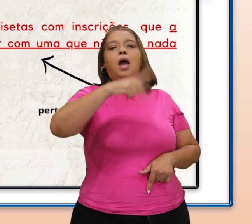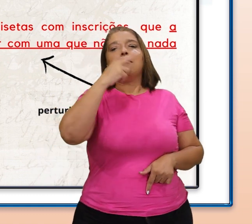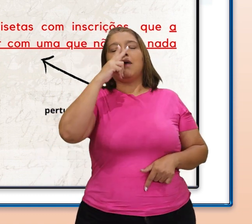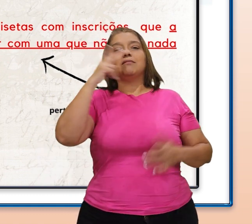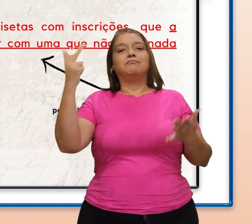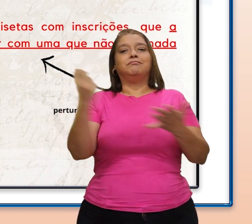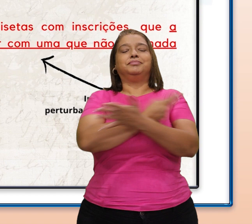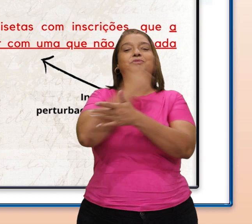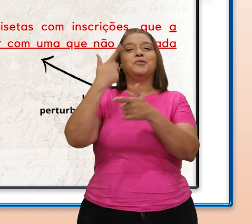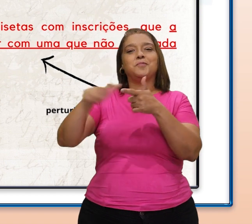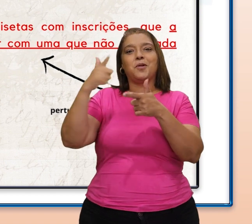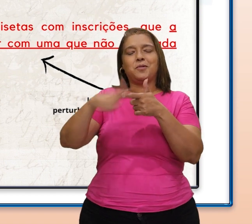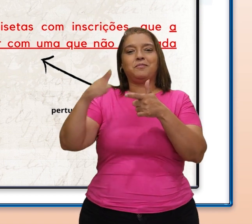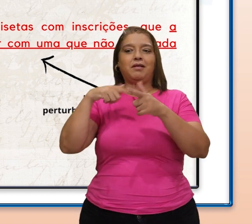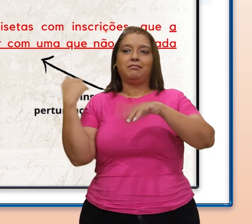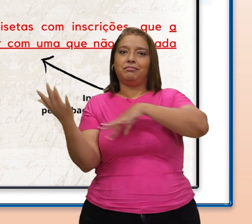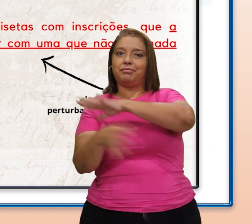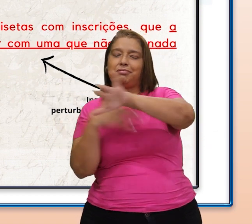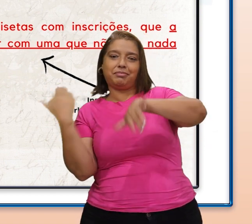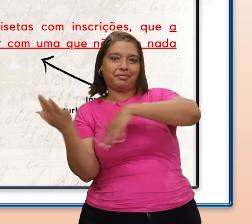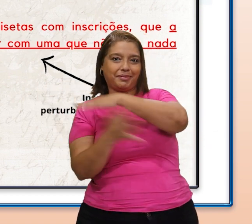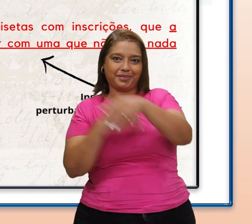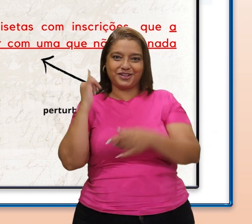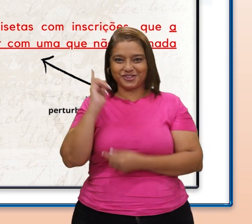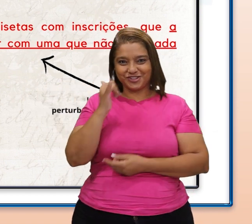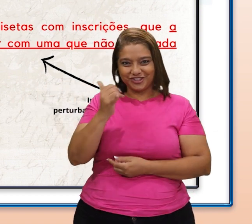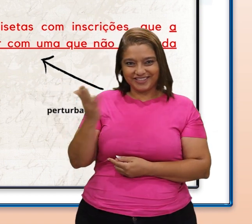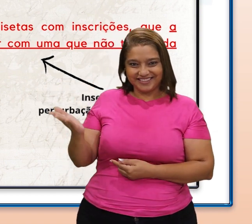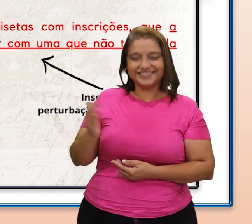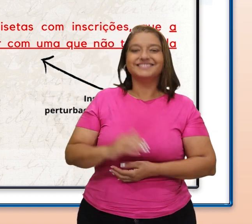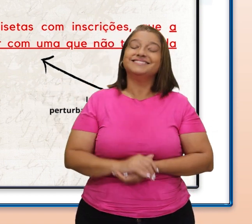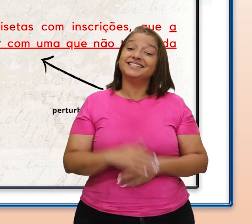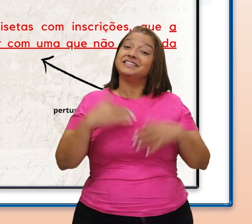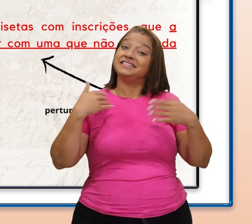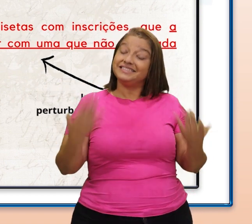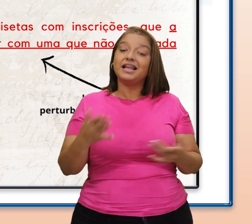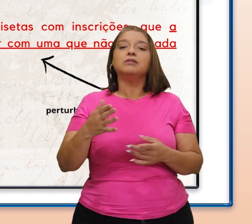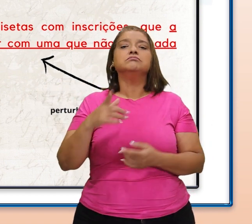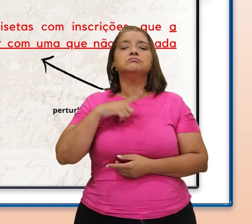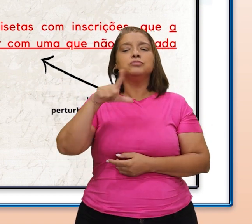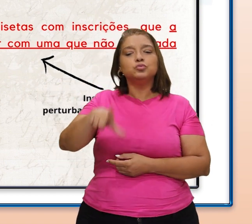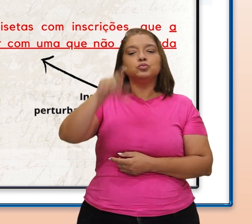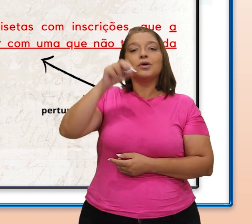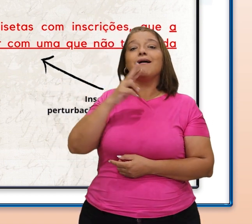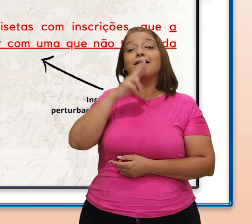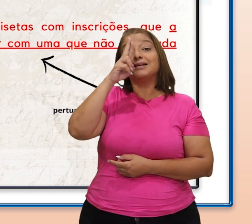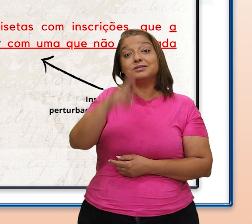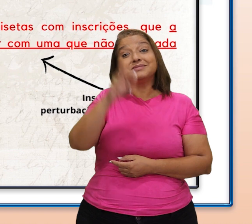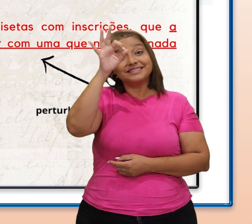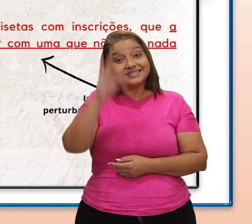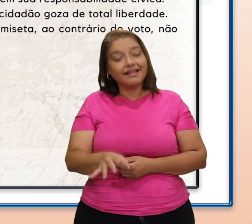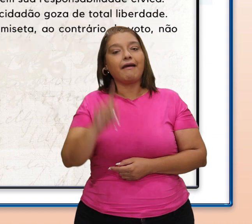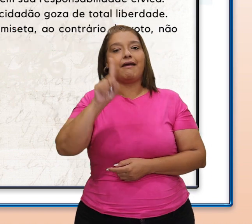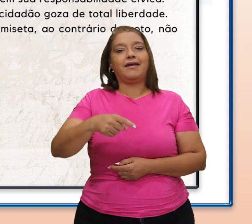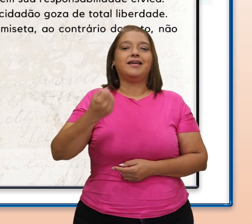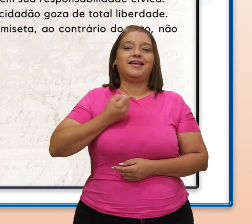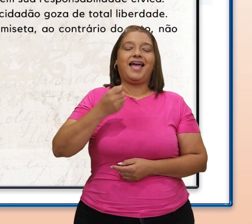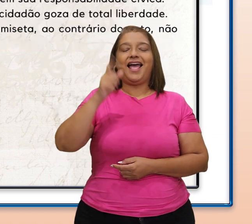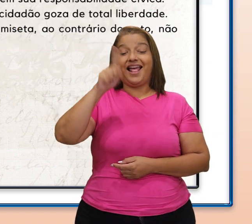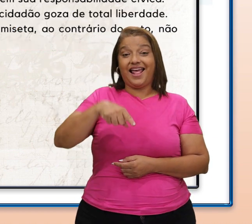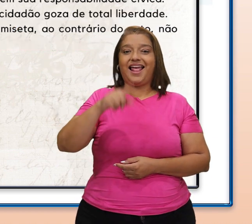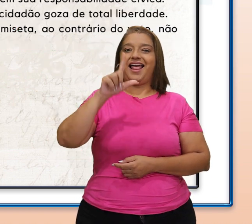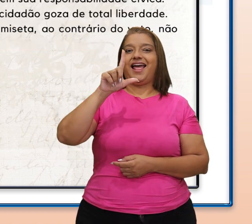provocar toda a ação dramática da história narrada. Portanto, a alternativa correta é